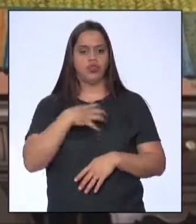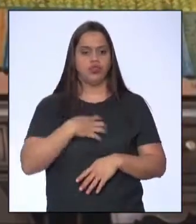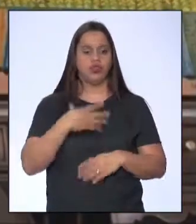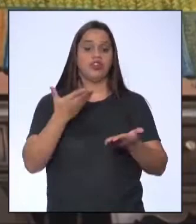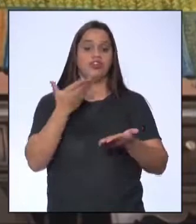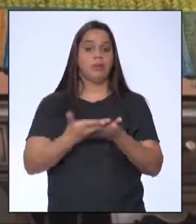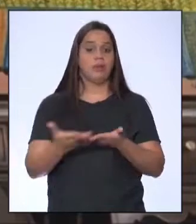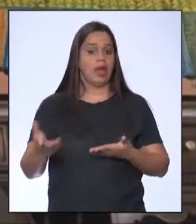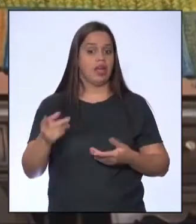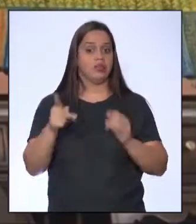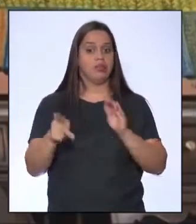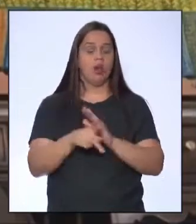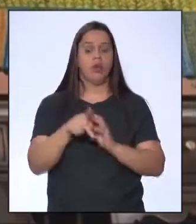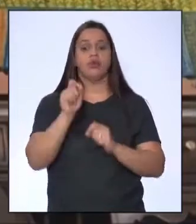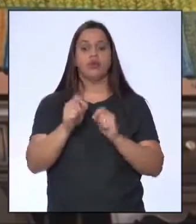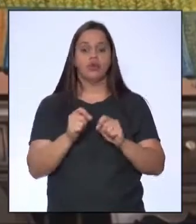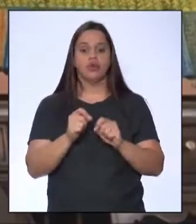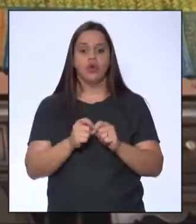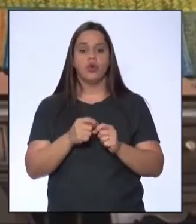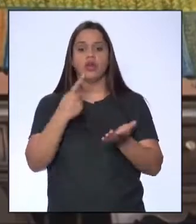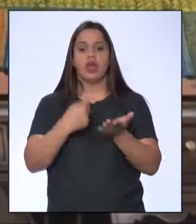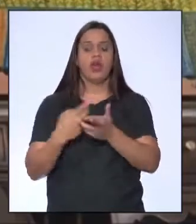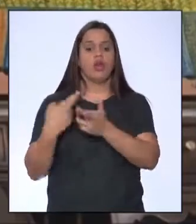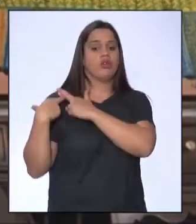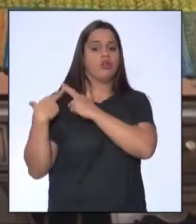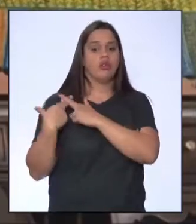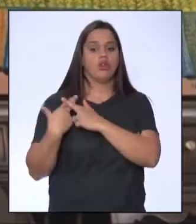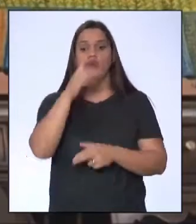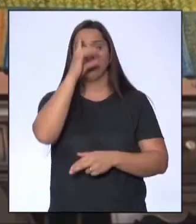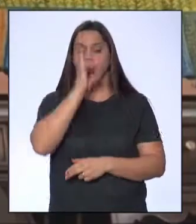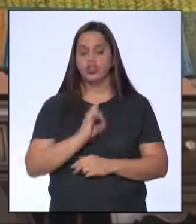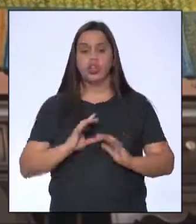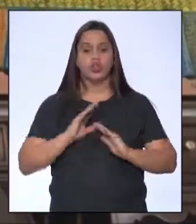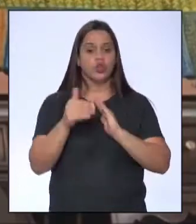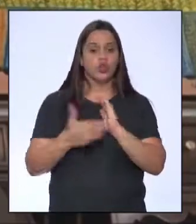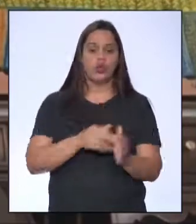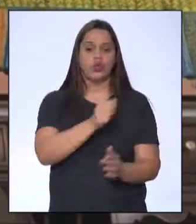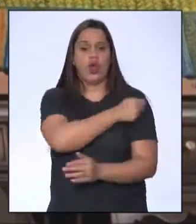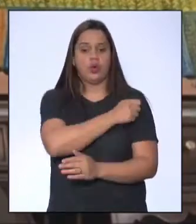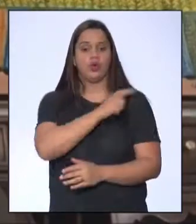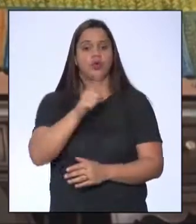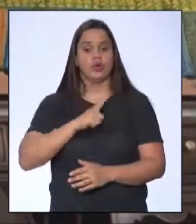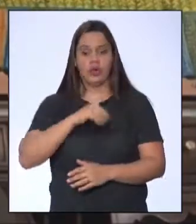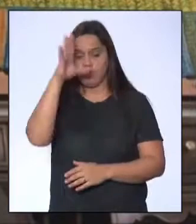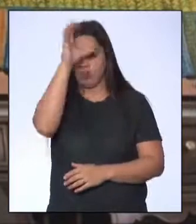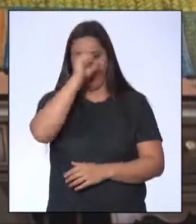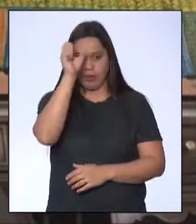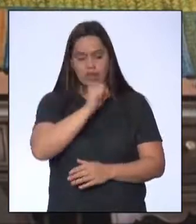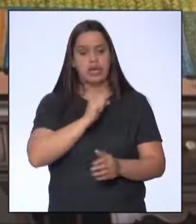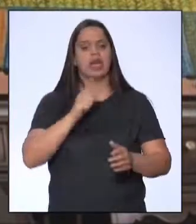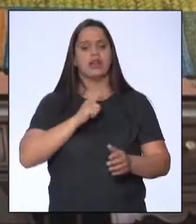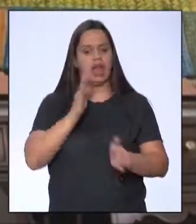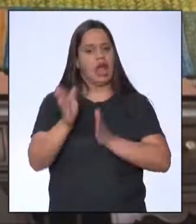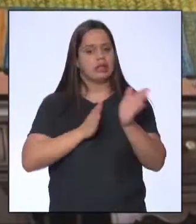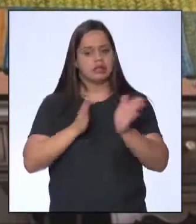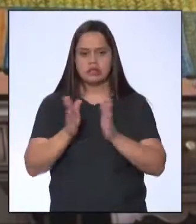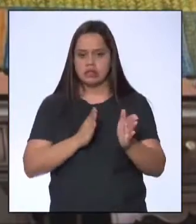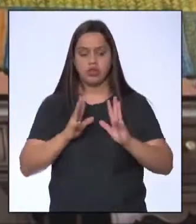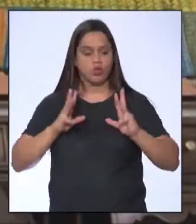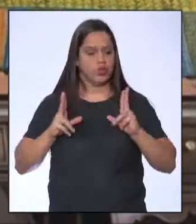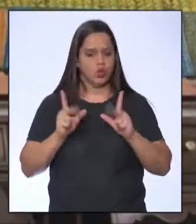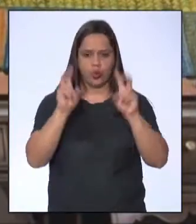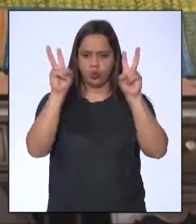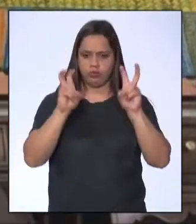a equidade, com o direito que todo aluno tem de aprender e de ter acesso às mesmas coisas, né?